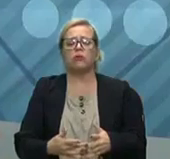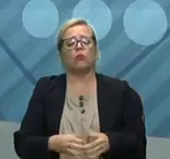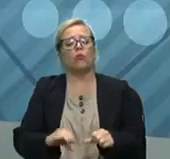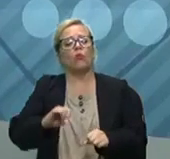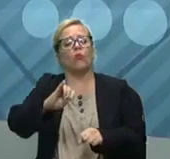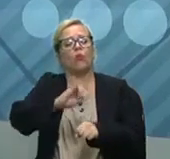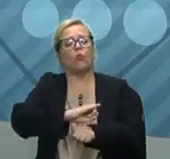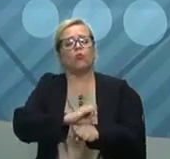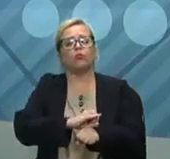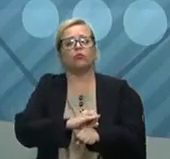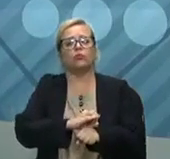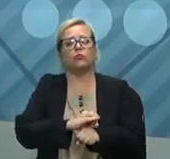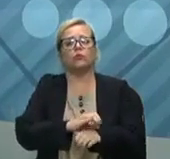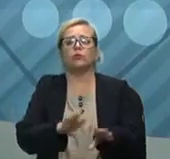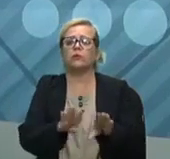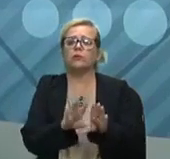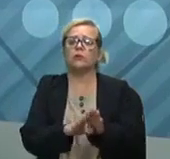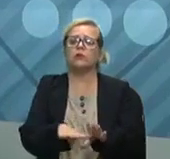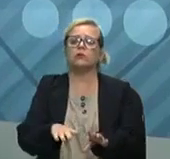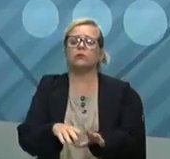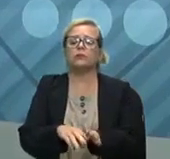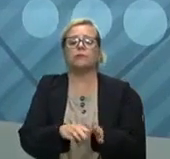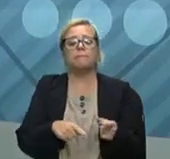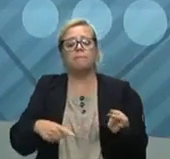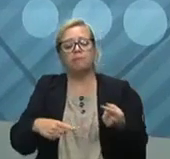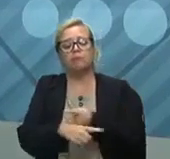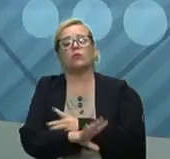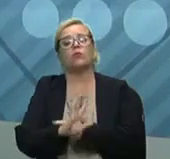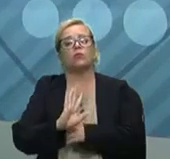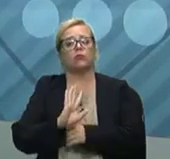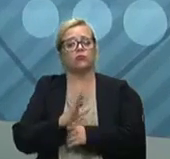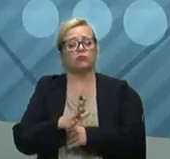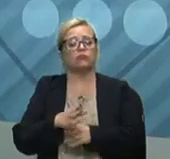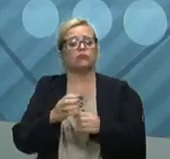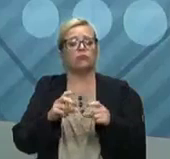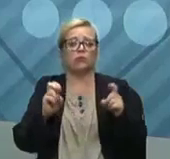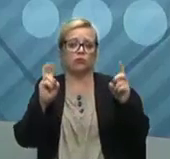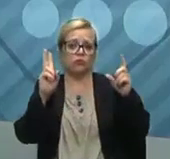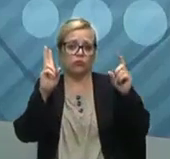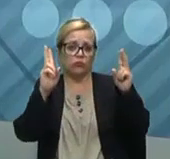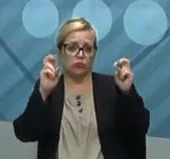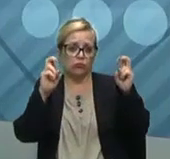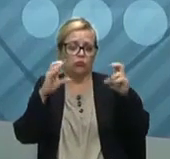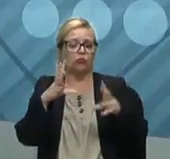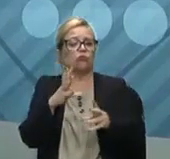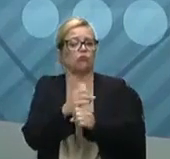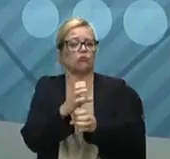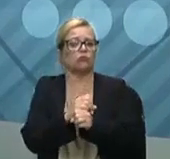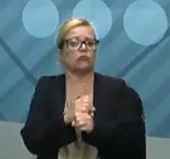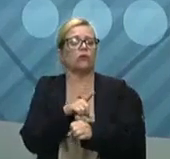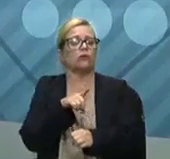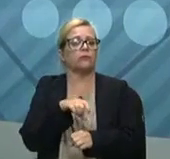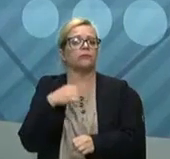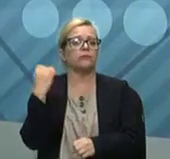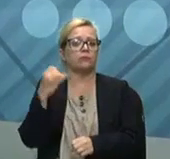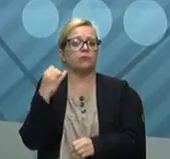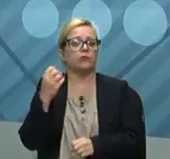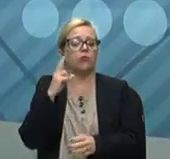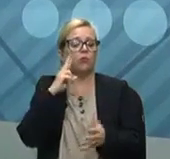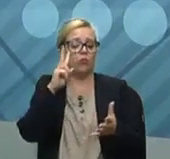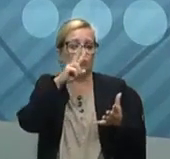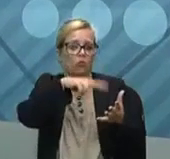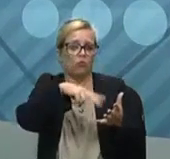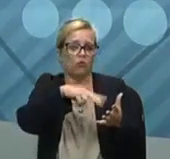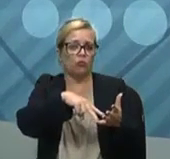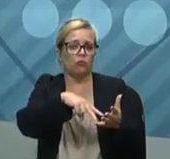central e medidas de dispersão, o desvio padrão. Então, nós já tratamos do cálculo do desvio padrão. Então, é importante que você assista a